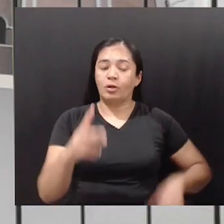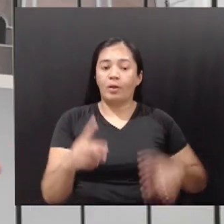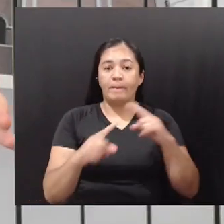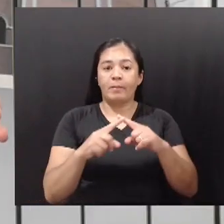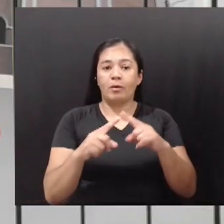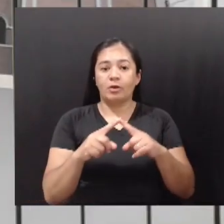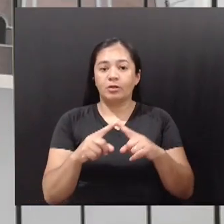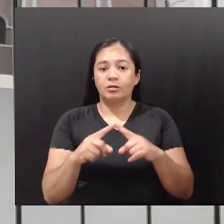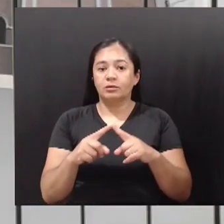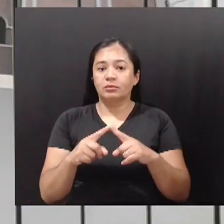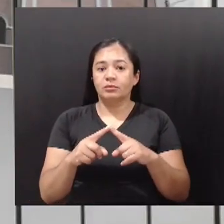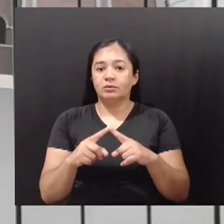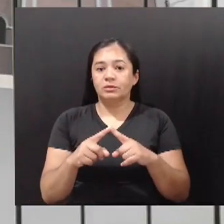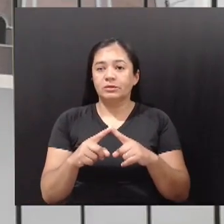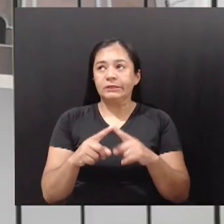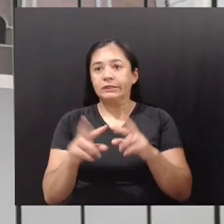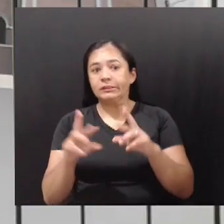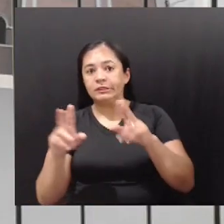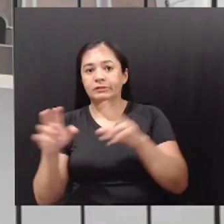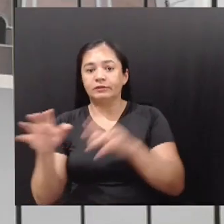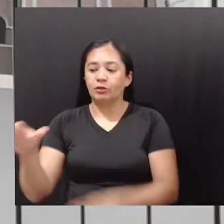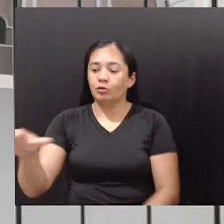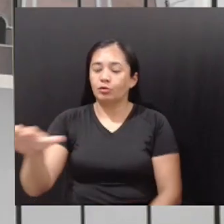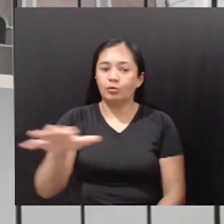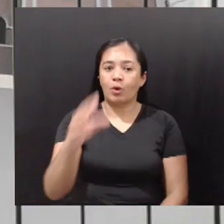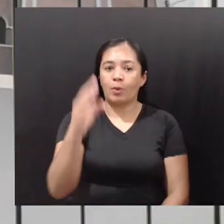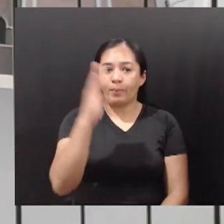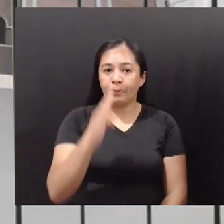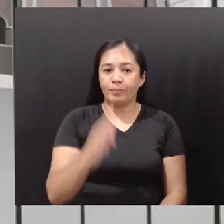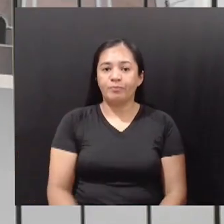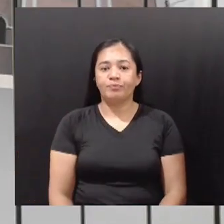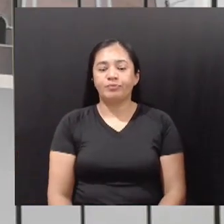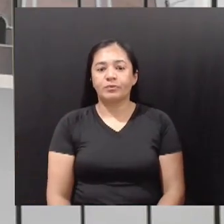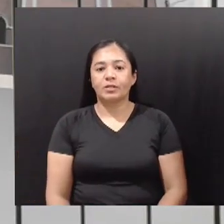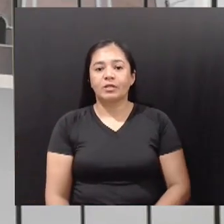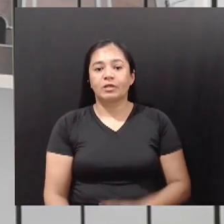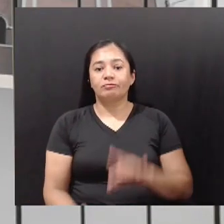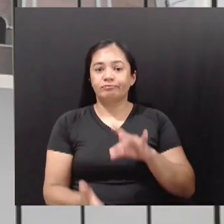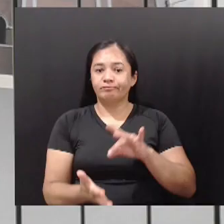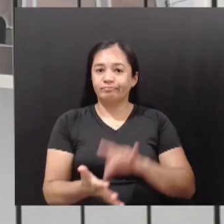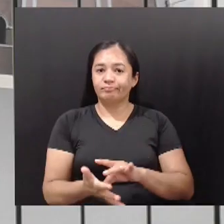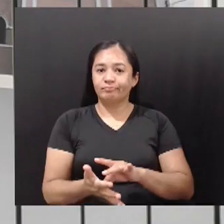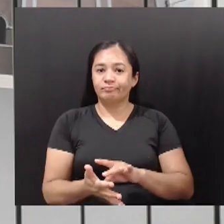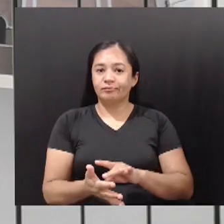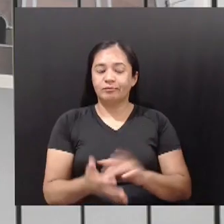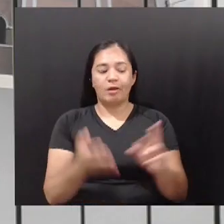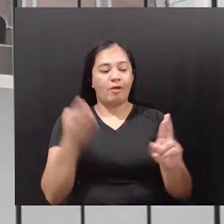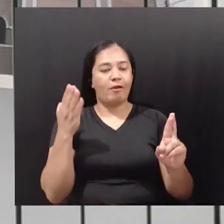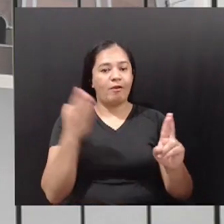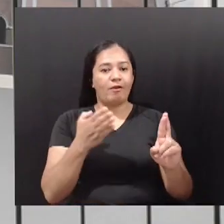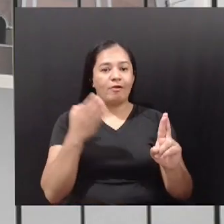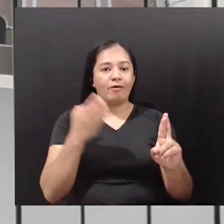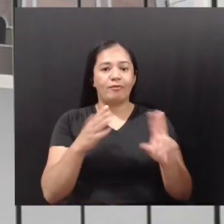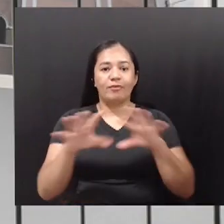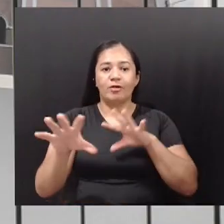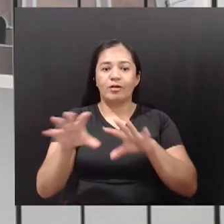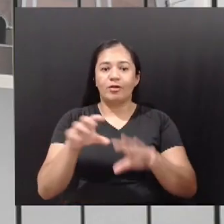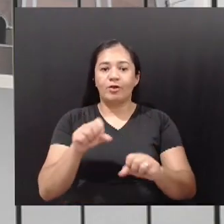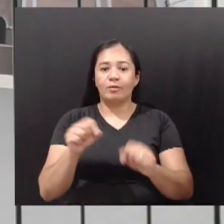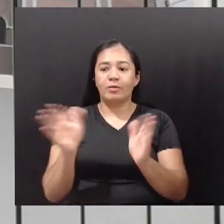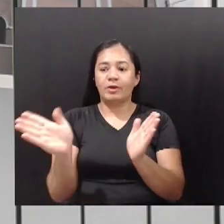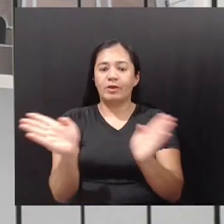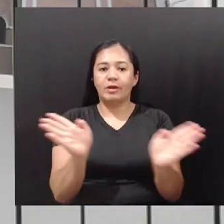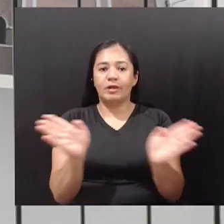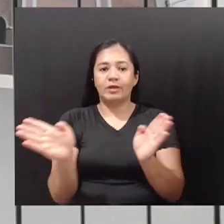por diferentes regiões do país e se consolidar como uma referência em informação acessível no campo da moda,